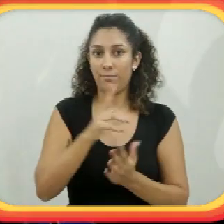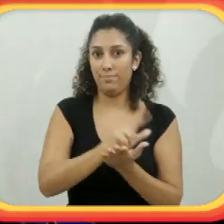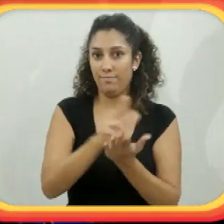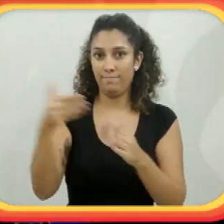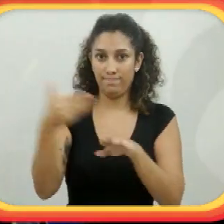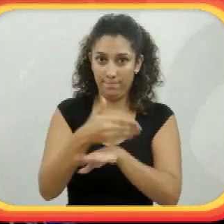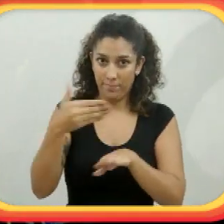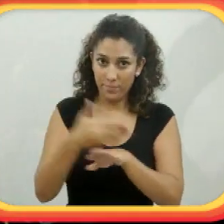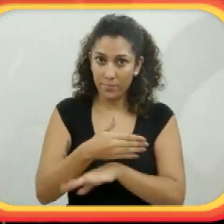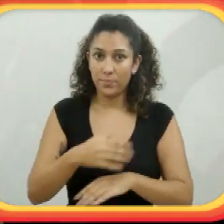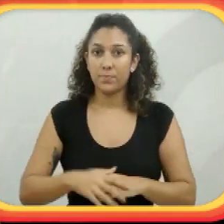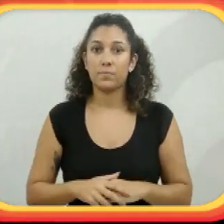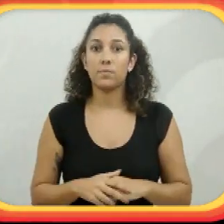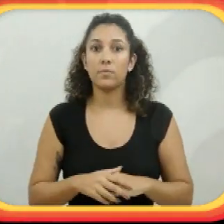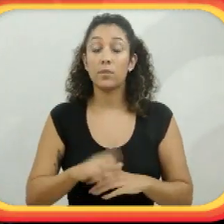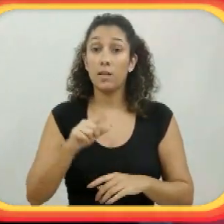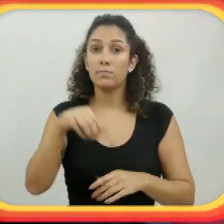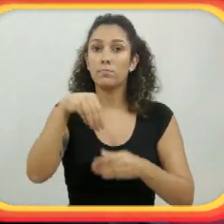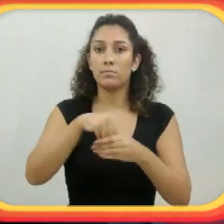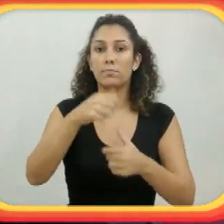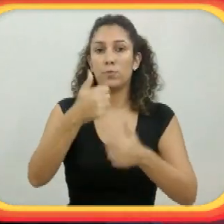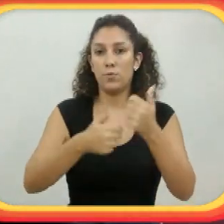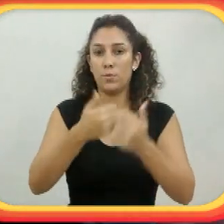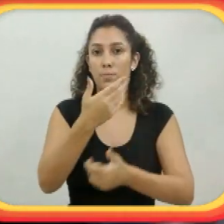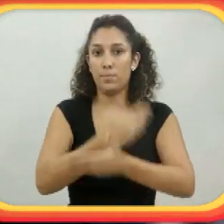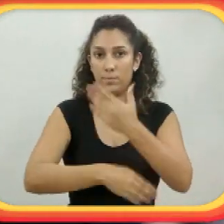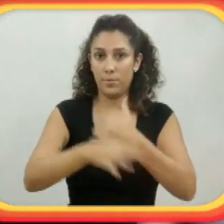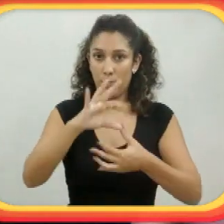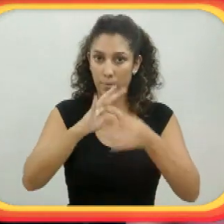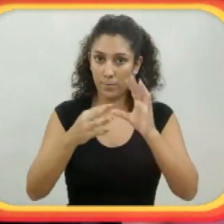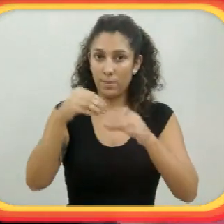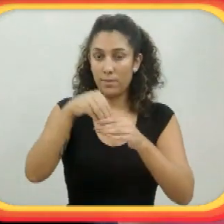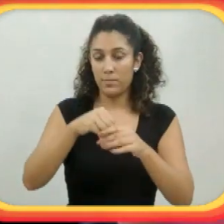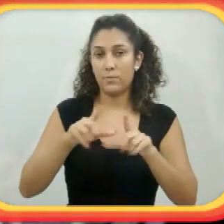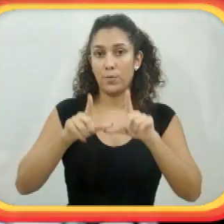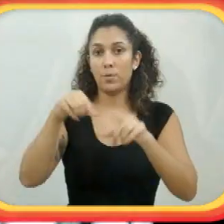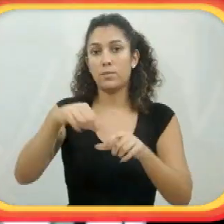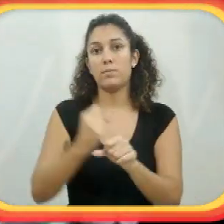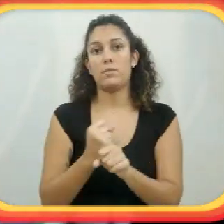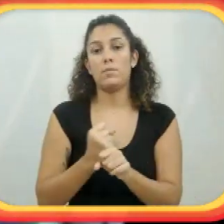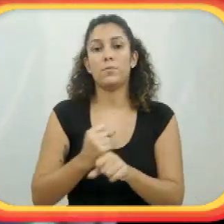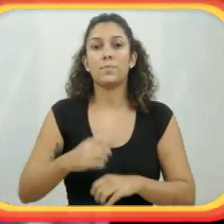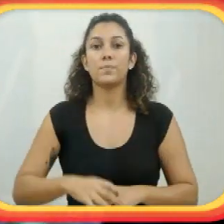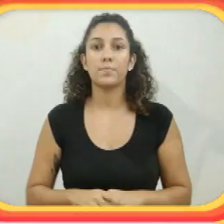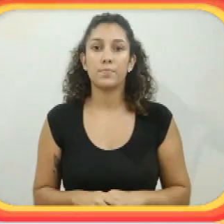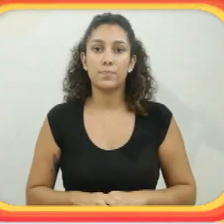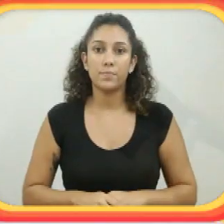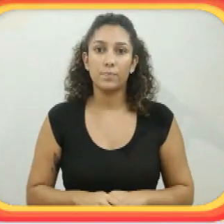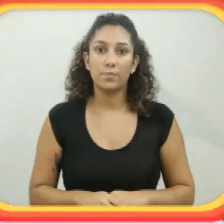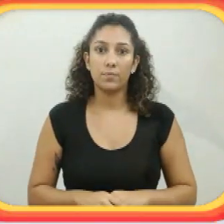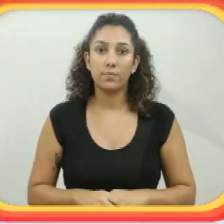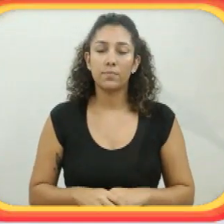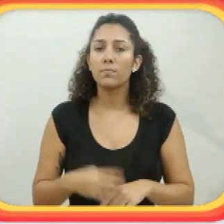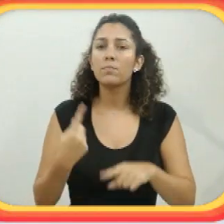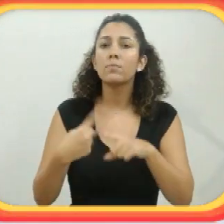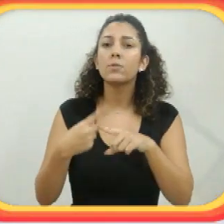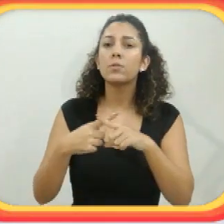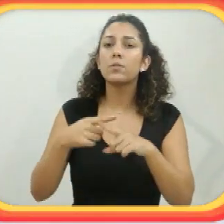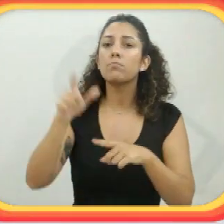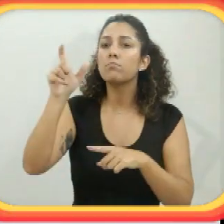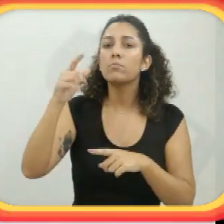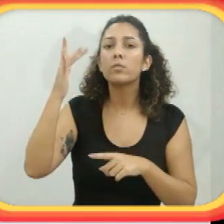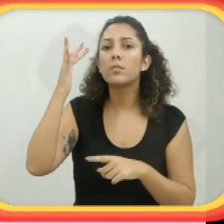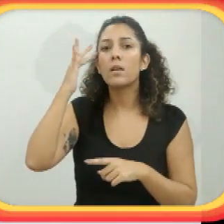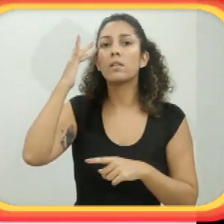para-taekwondo. Então essas são as mais novas modalidades que estarão estreando, né, nos Jogos Paralímpicos